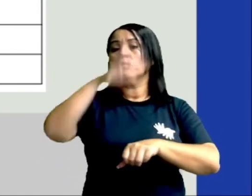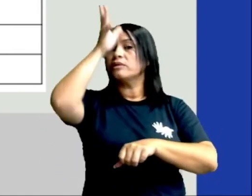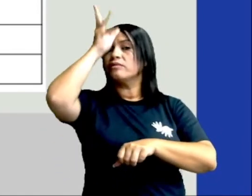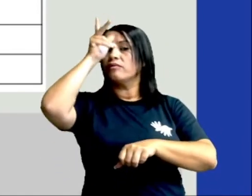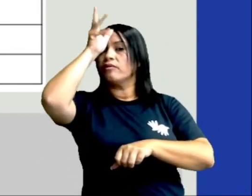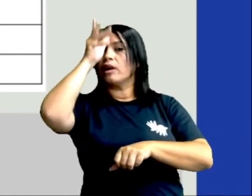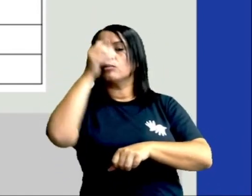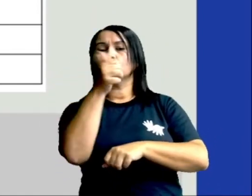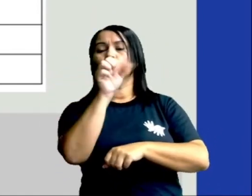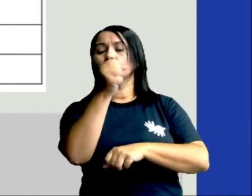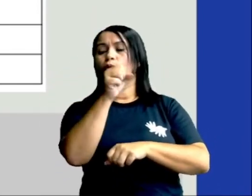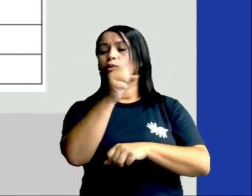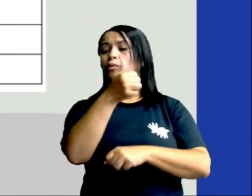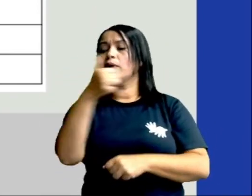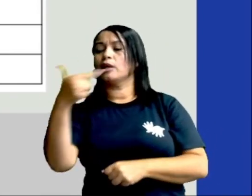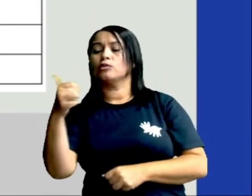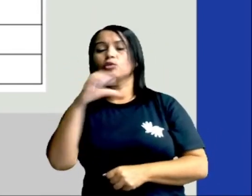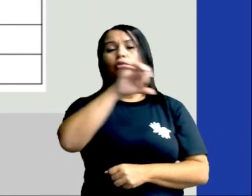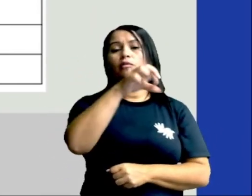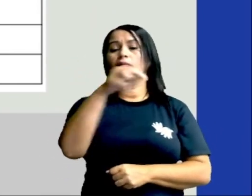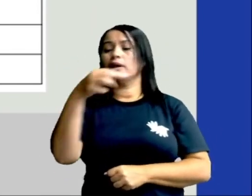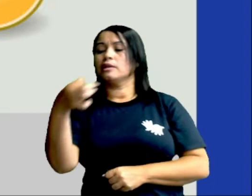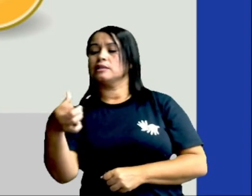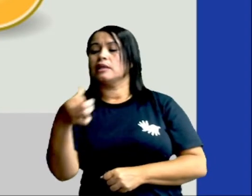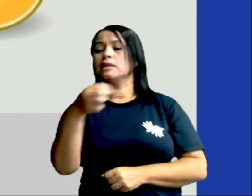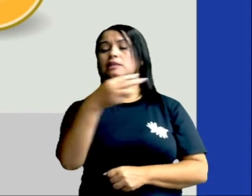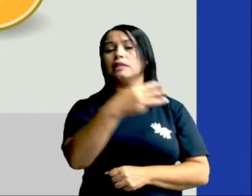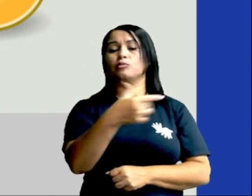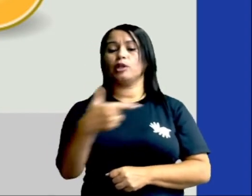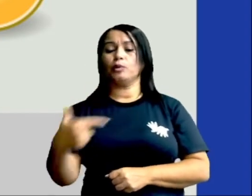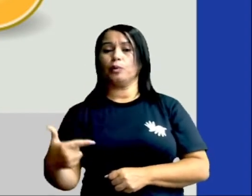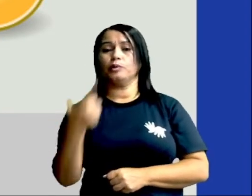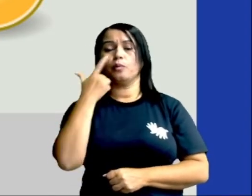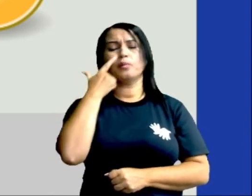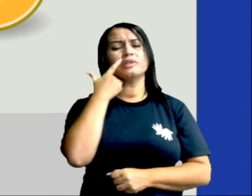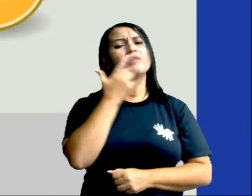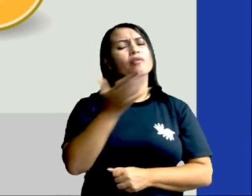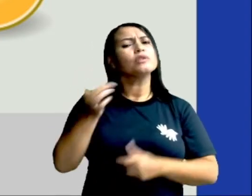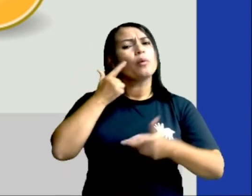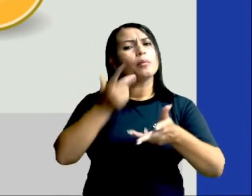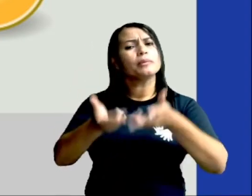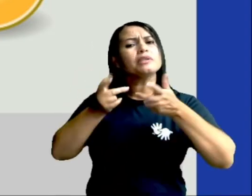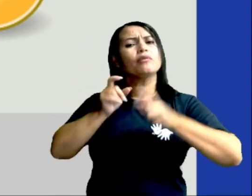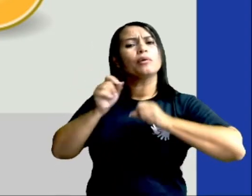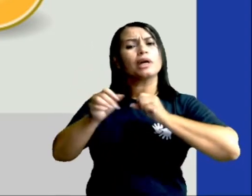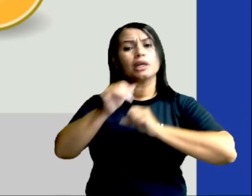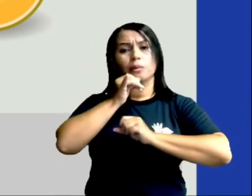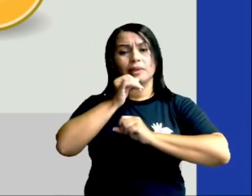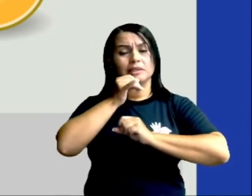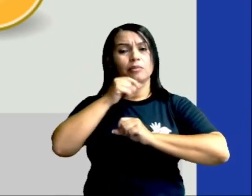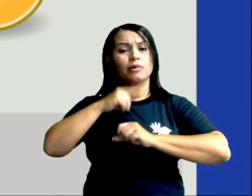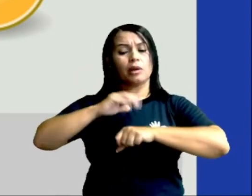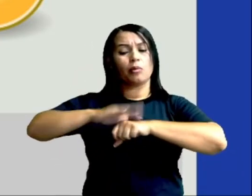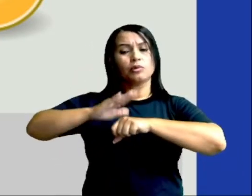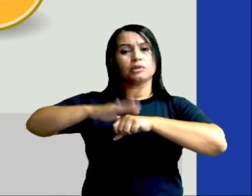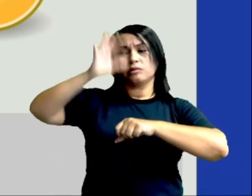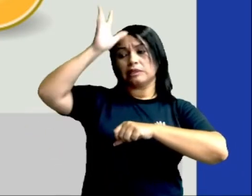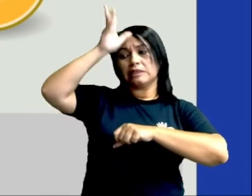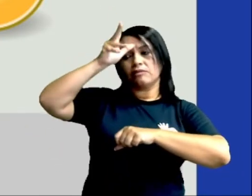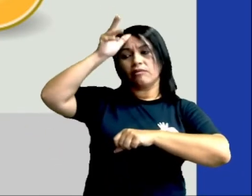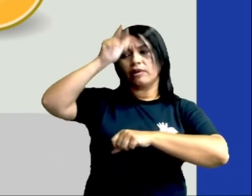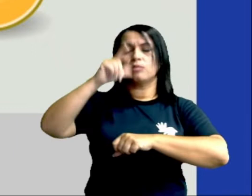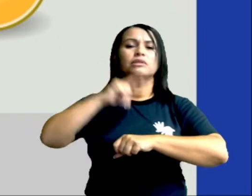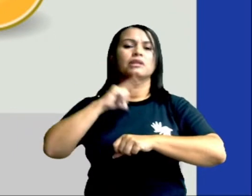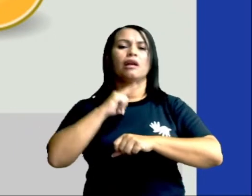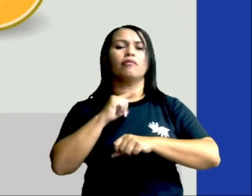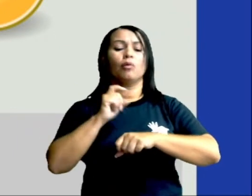12, 9 para 6 e 3 para 2, ok? Você observou que no exemplo da produção de frango, quanto